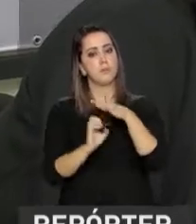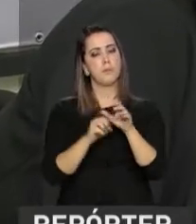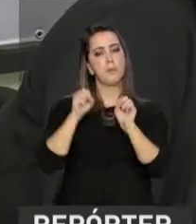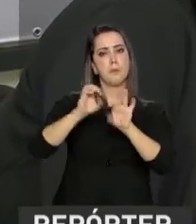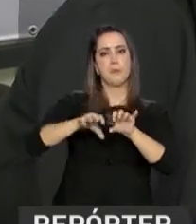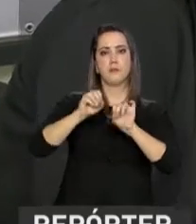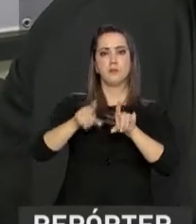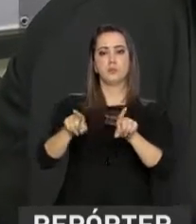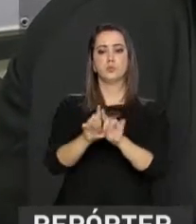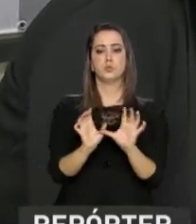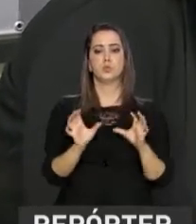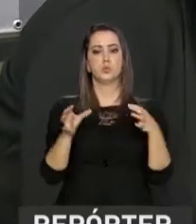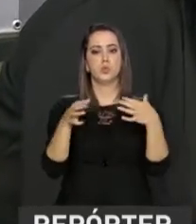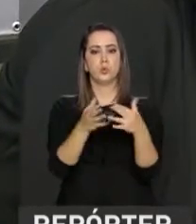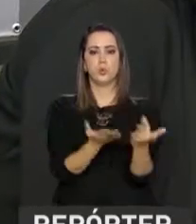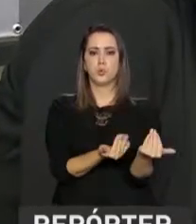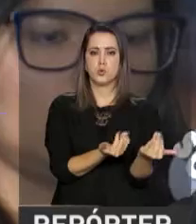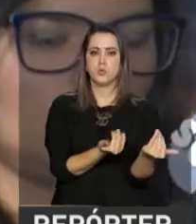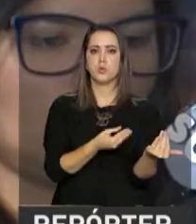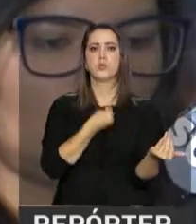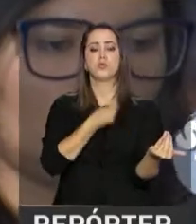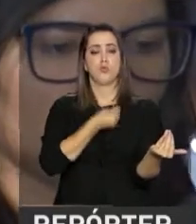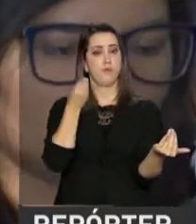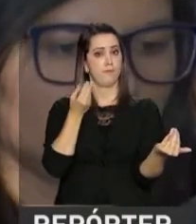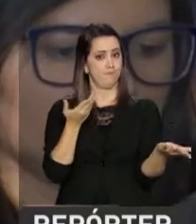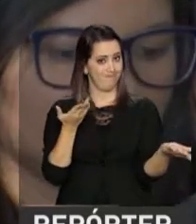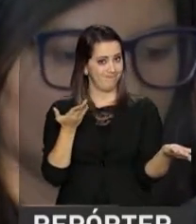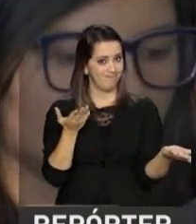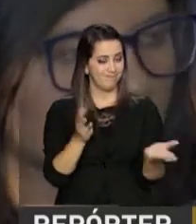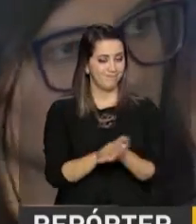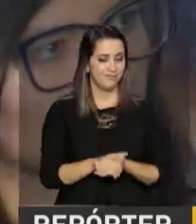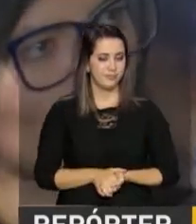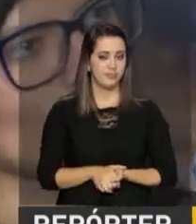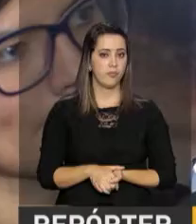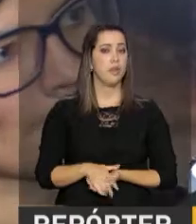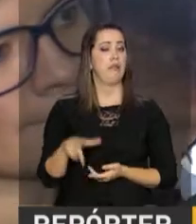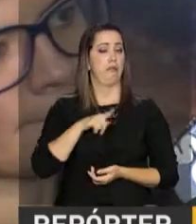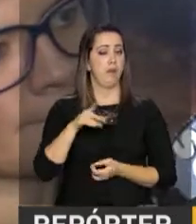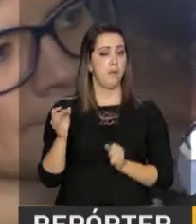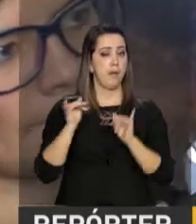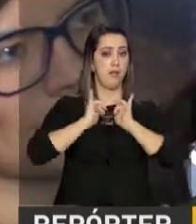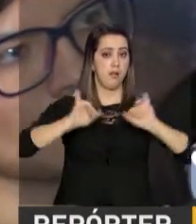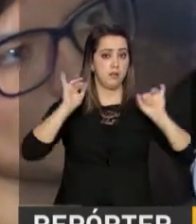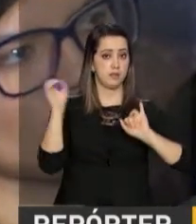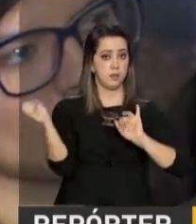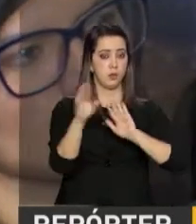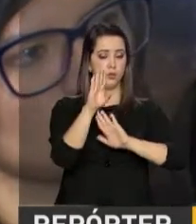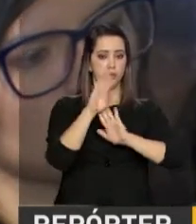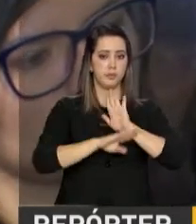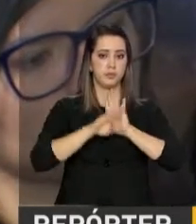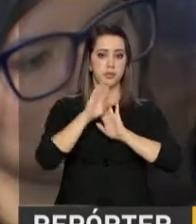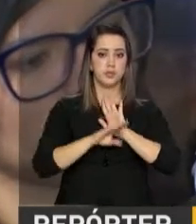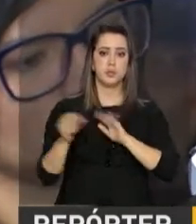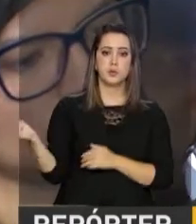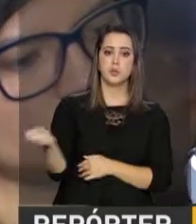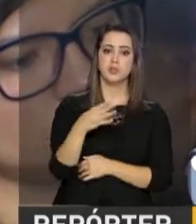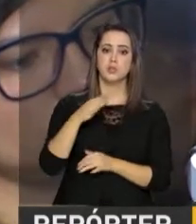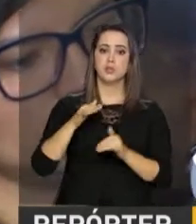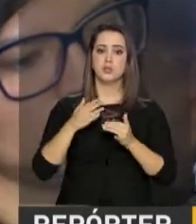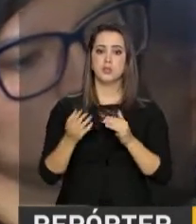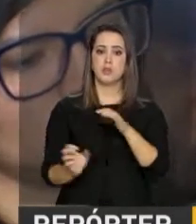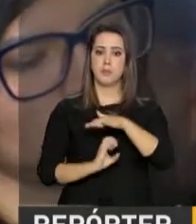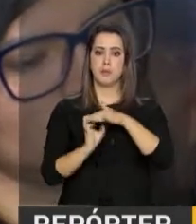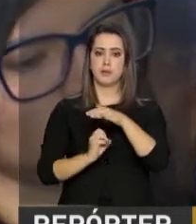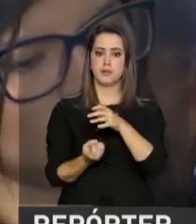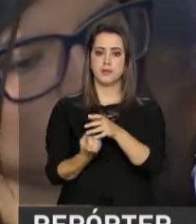do plano juventude viva nós vamos lançar também o programa inova jovem que é um programa que vai estimular o empreendedorismo